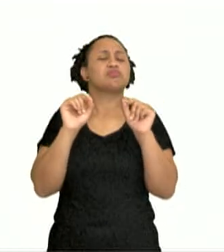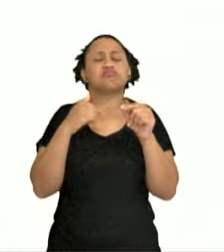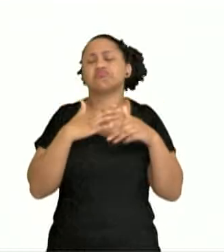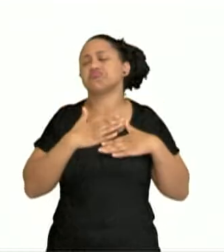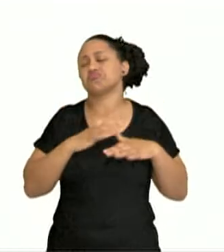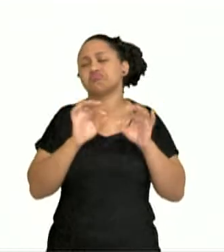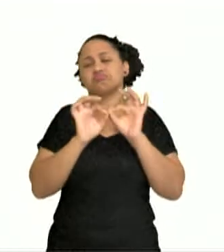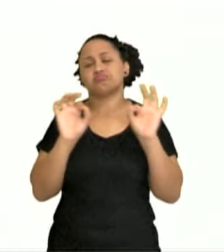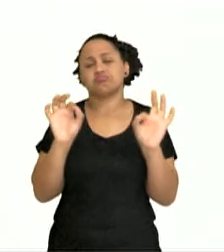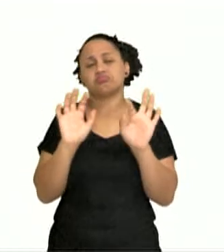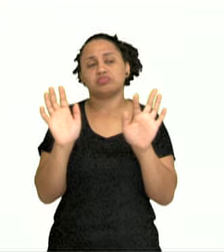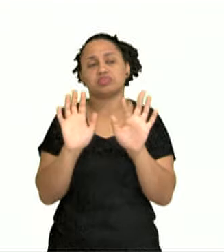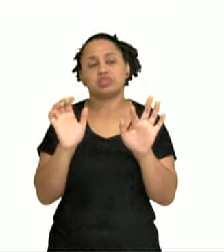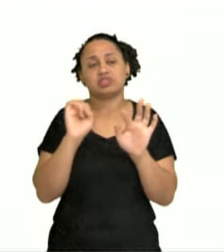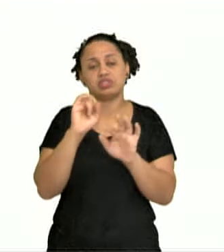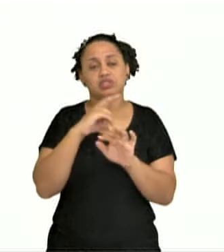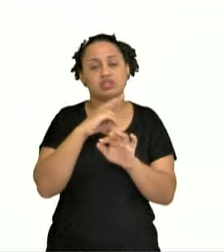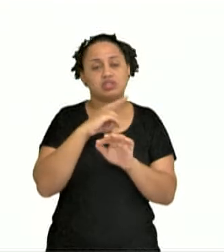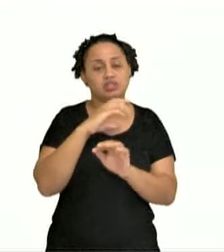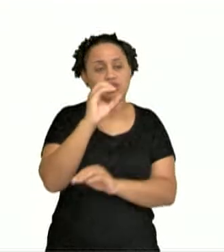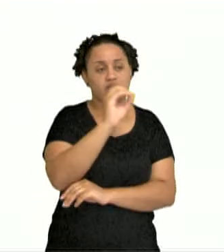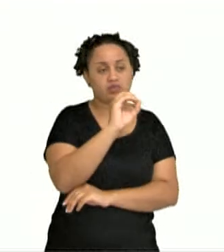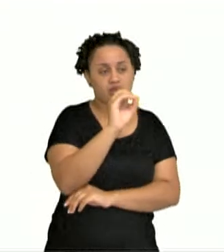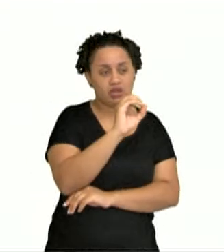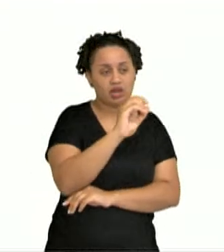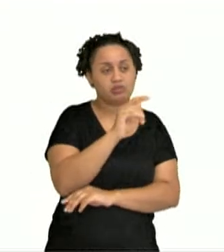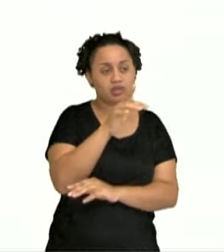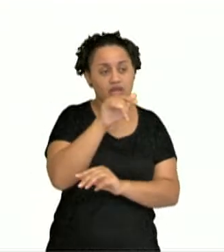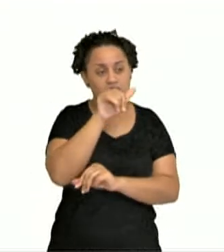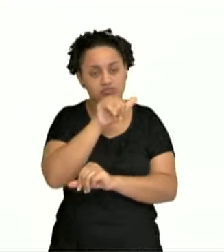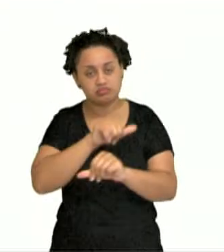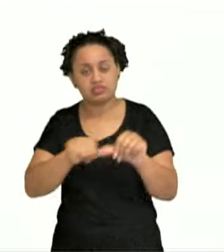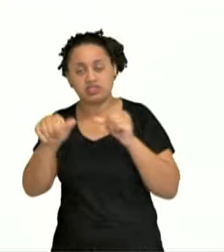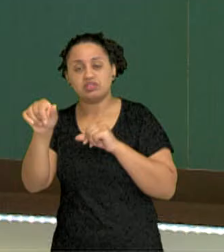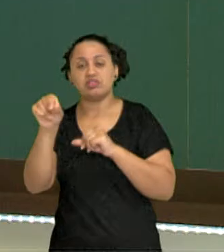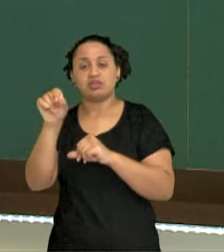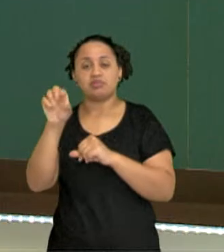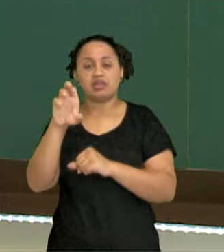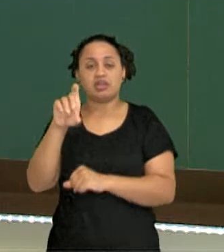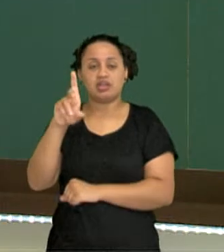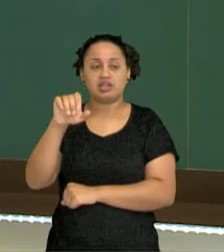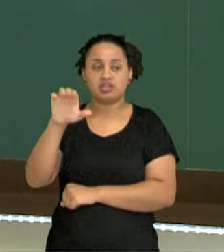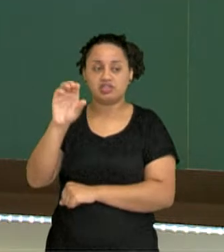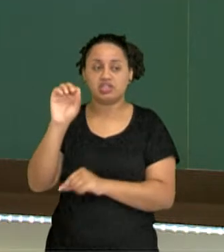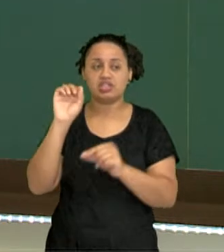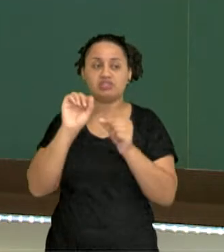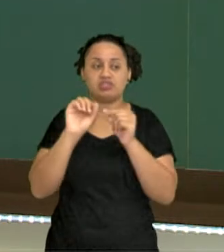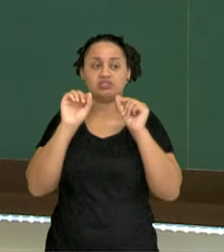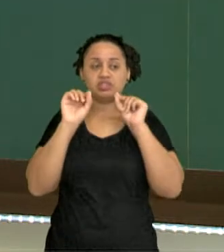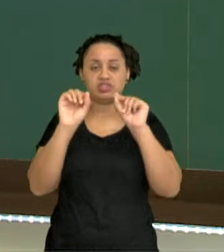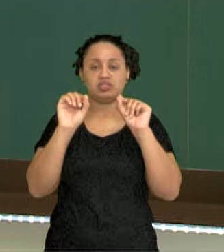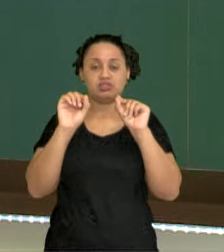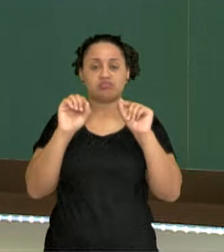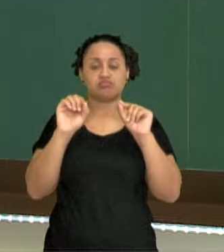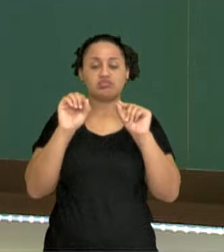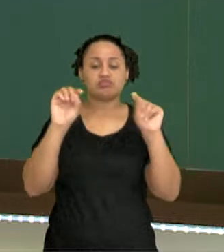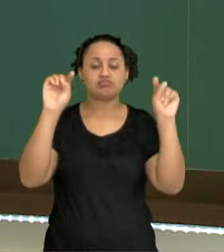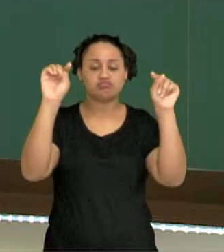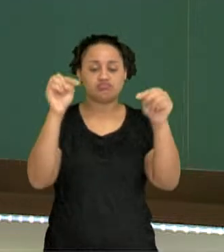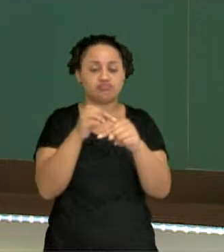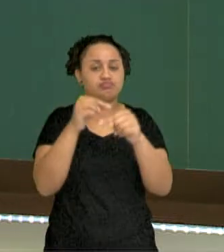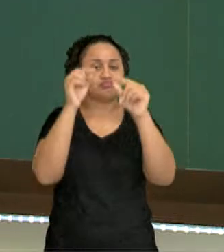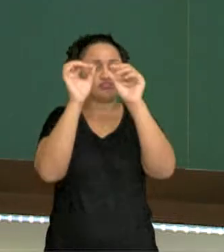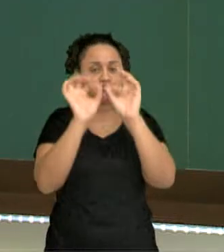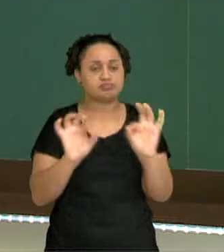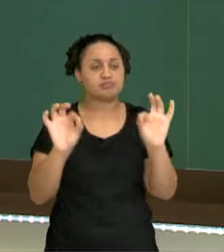essa transformação. Se eu tenho um ângulo em grau e quiser transformar para radianos, eu vou usar uma regra de 3